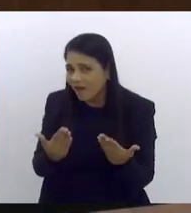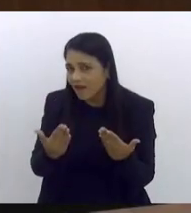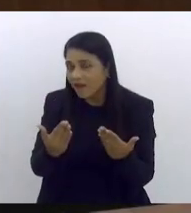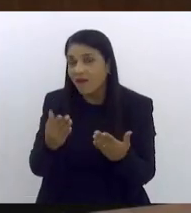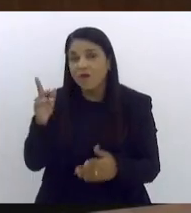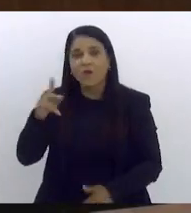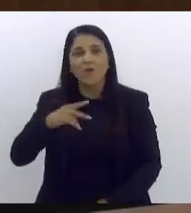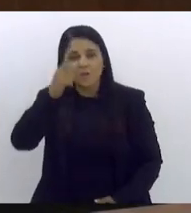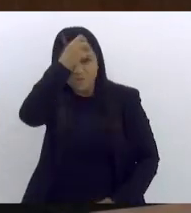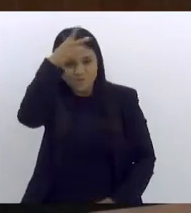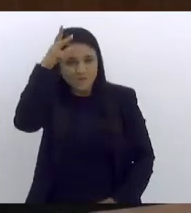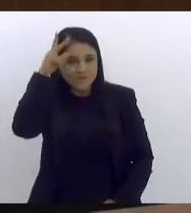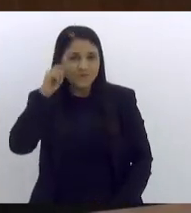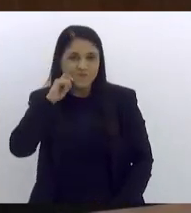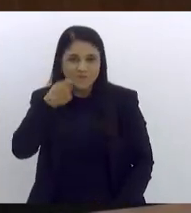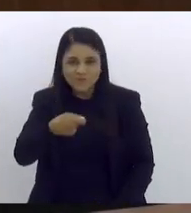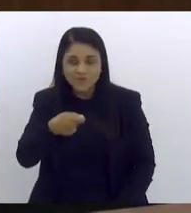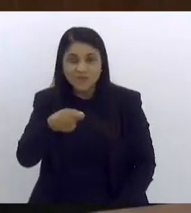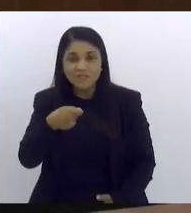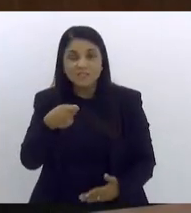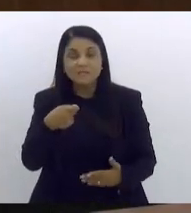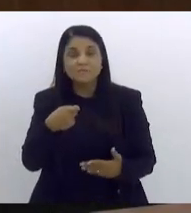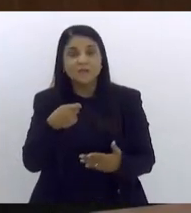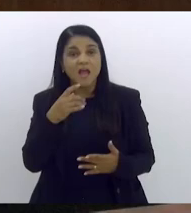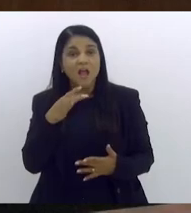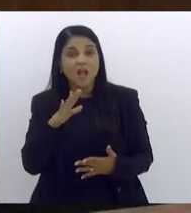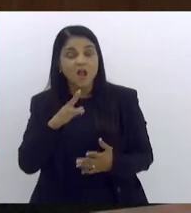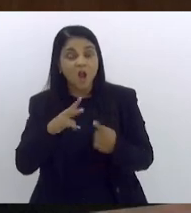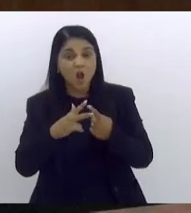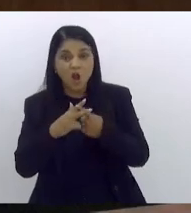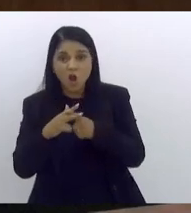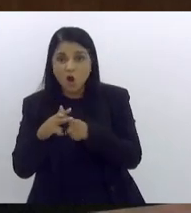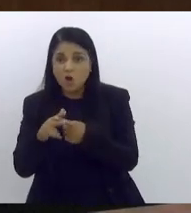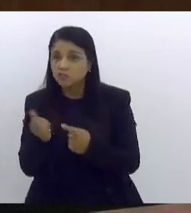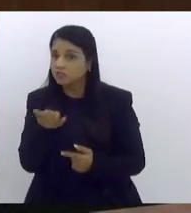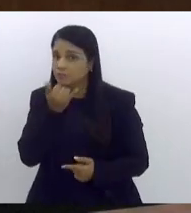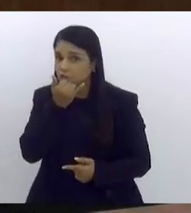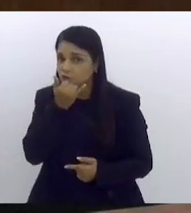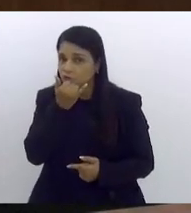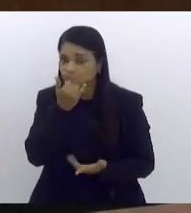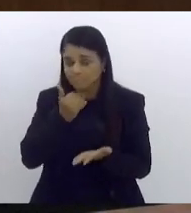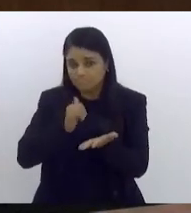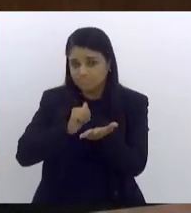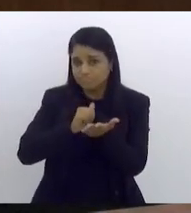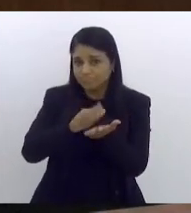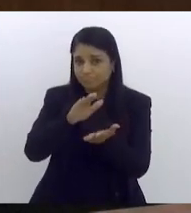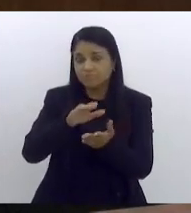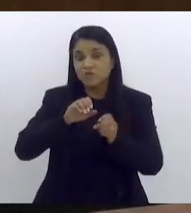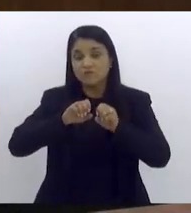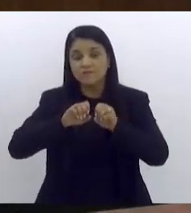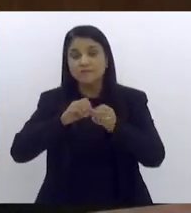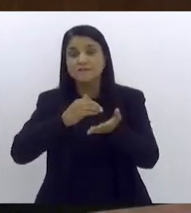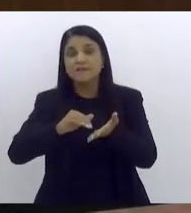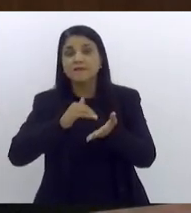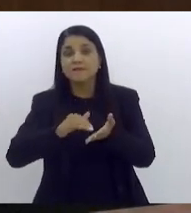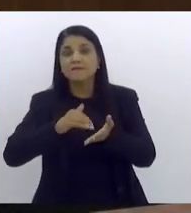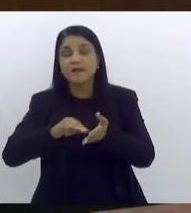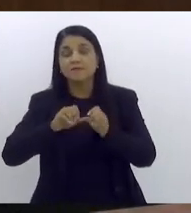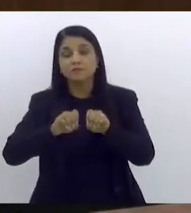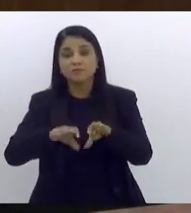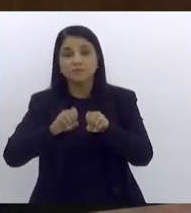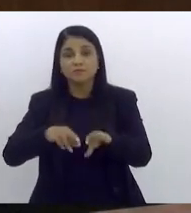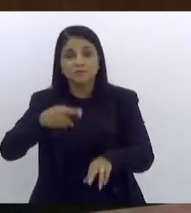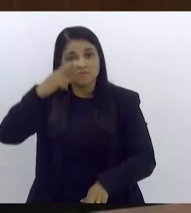se redimir, tem que exonerar de imediato o secretário municipal de educação, presidente, para dar uma resposta à população. Porque ele gravou